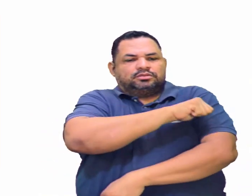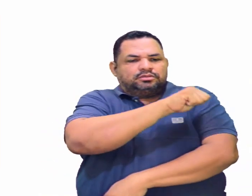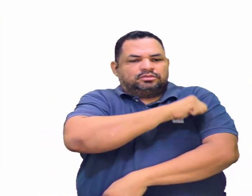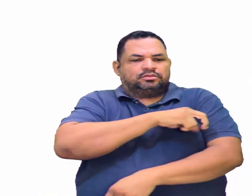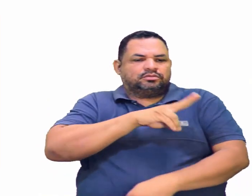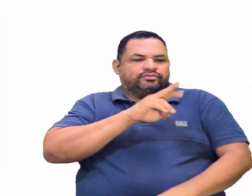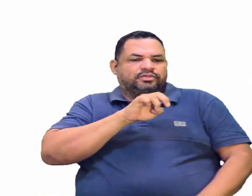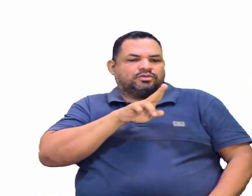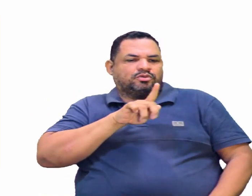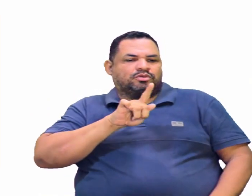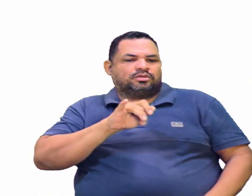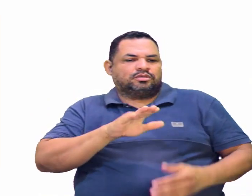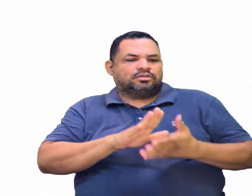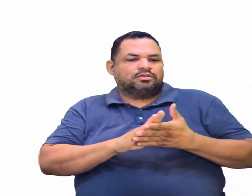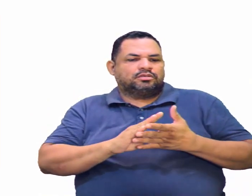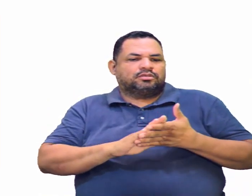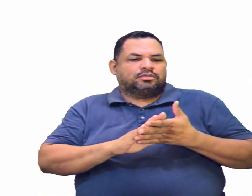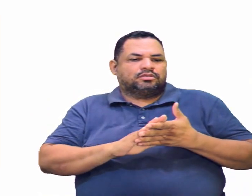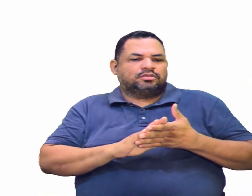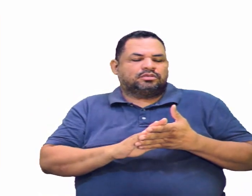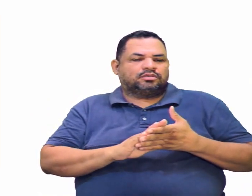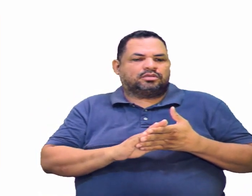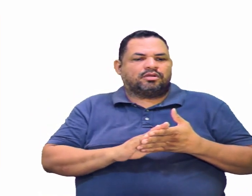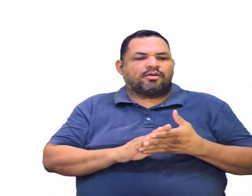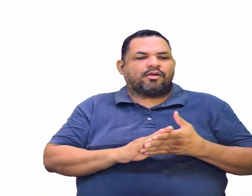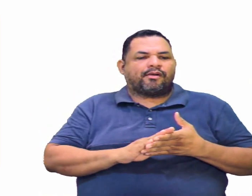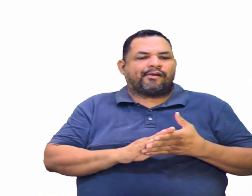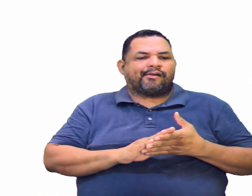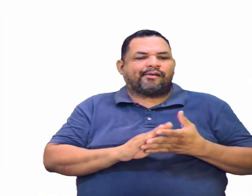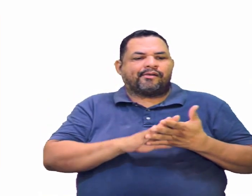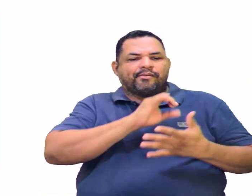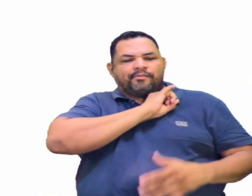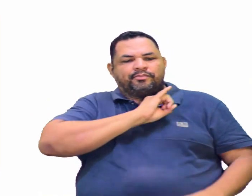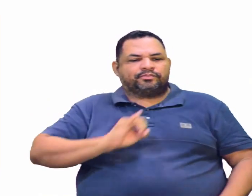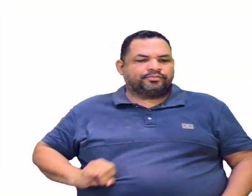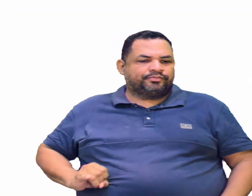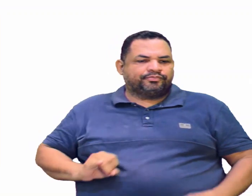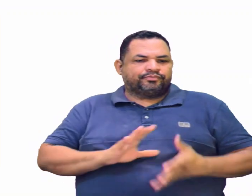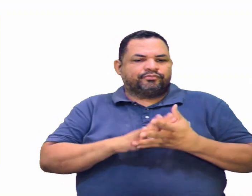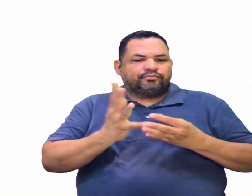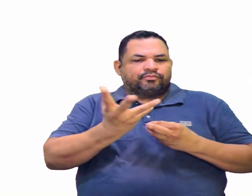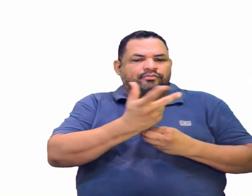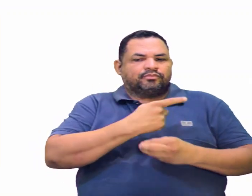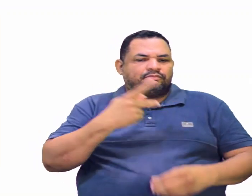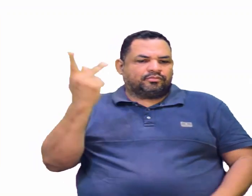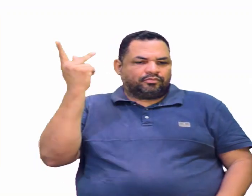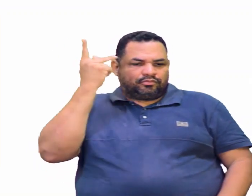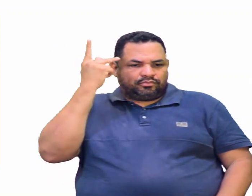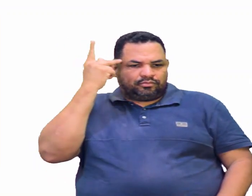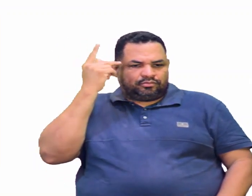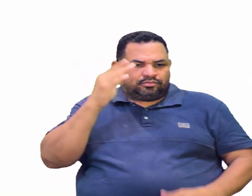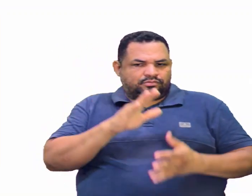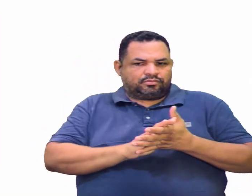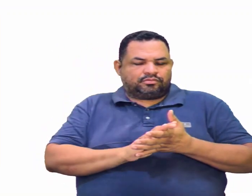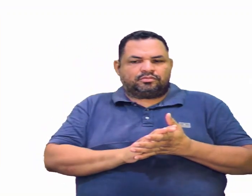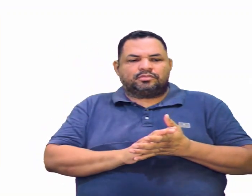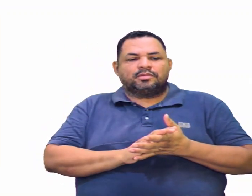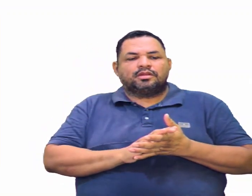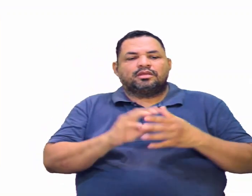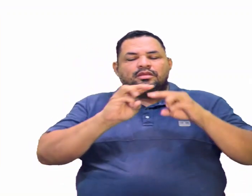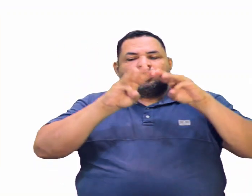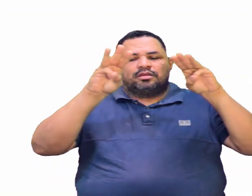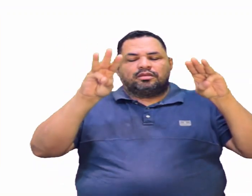Van Gogh, será na Holanda, o Museu Imperial, o Museu de Arte de São Paulo e o Museu Britânico.